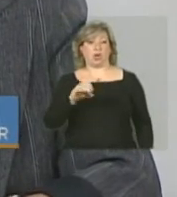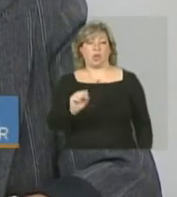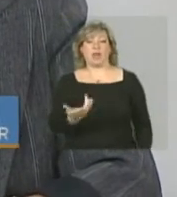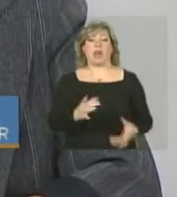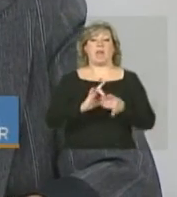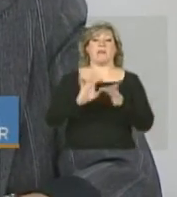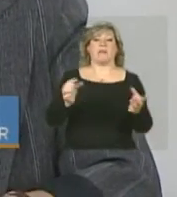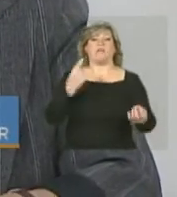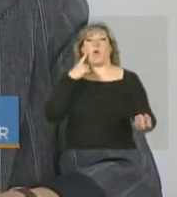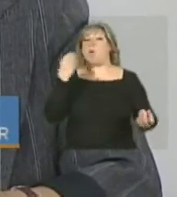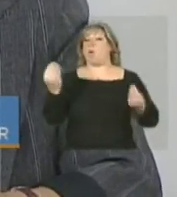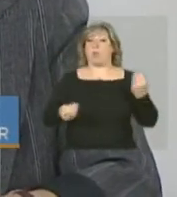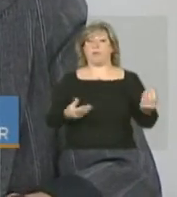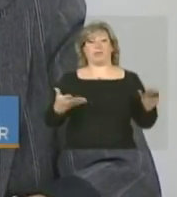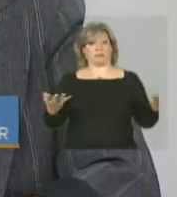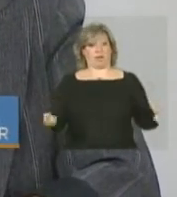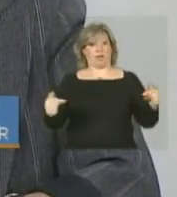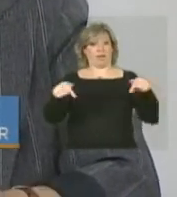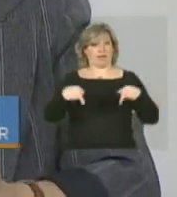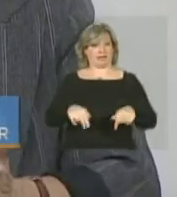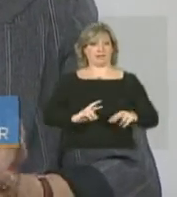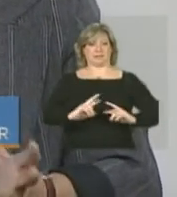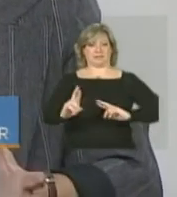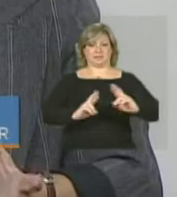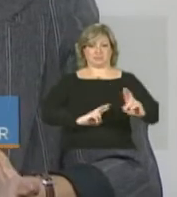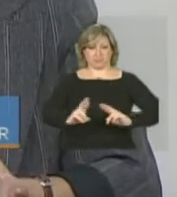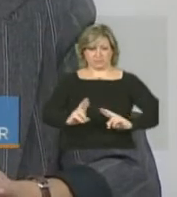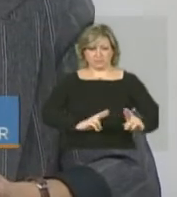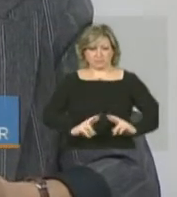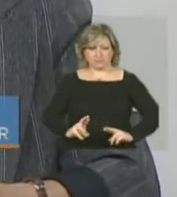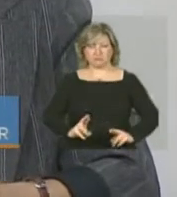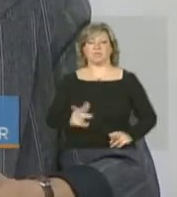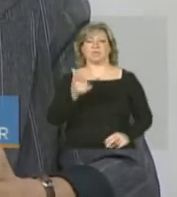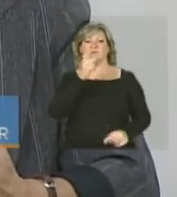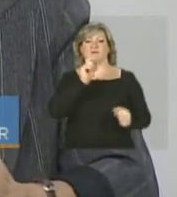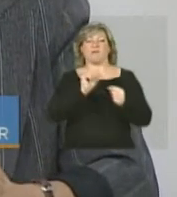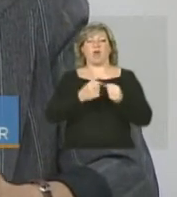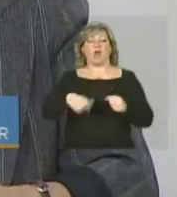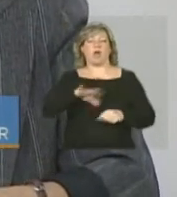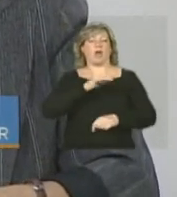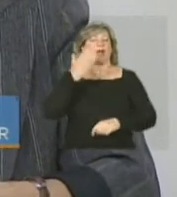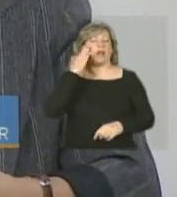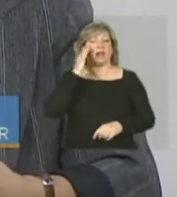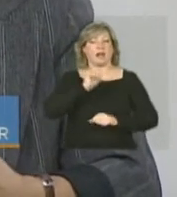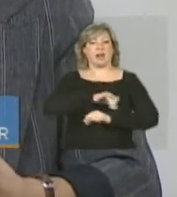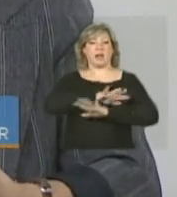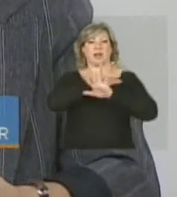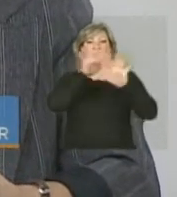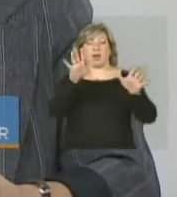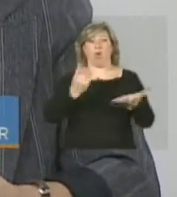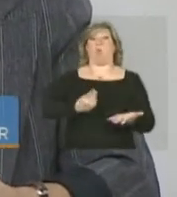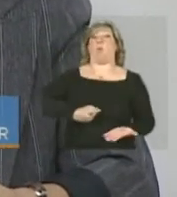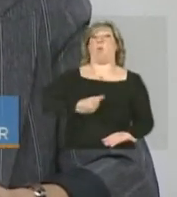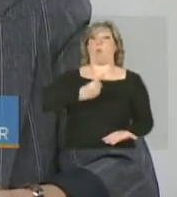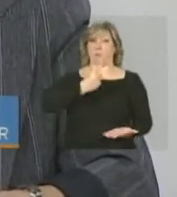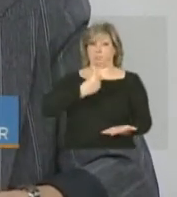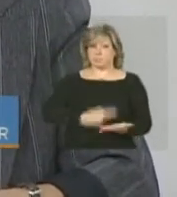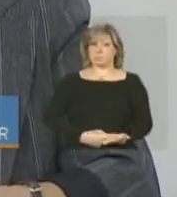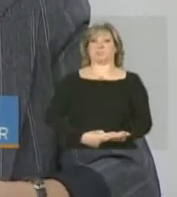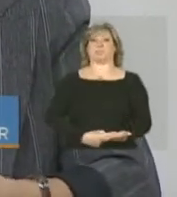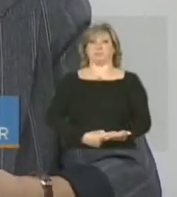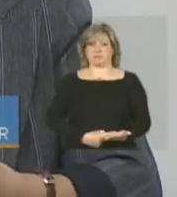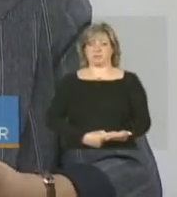o resultado é um resultado que relaciona a nossa clareza, nosso compromisso